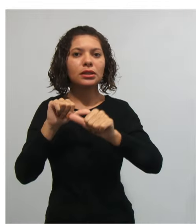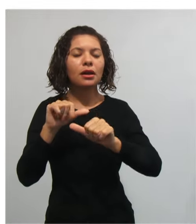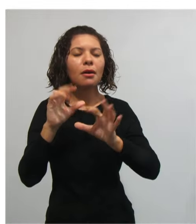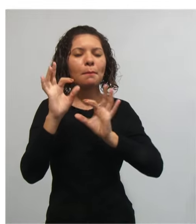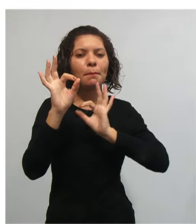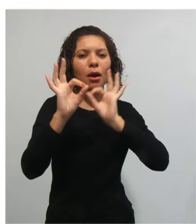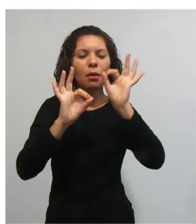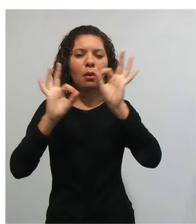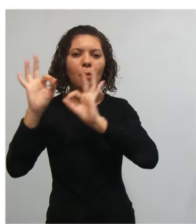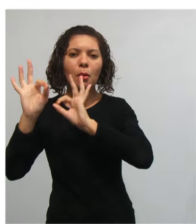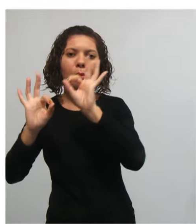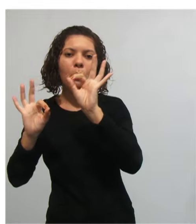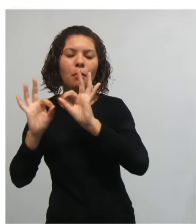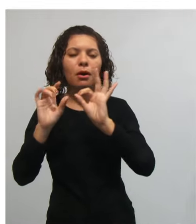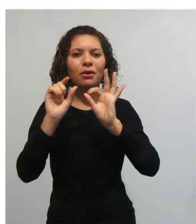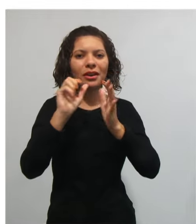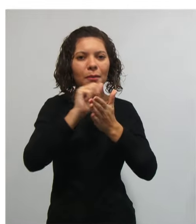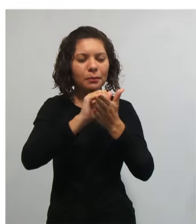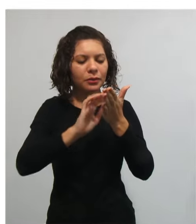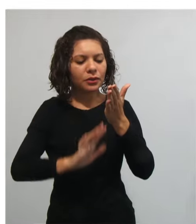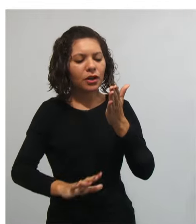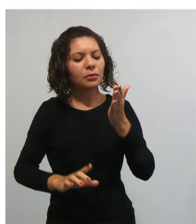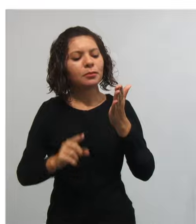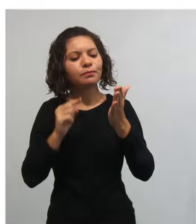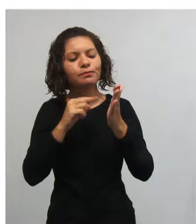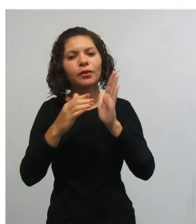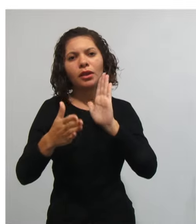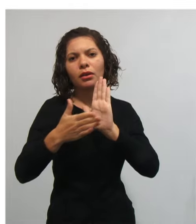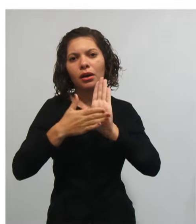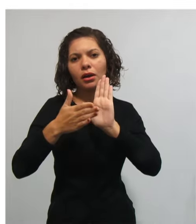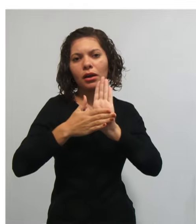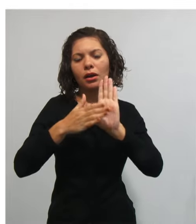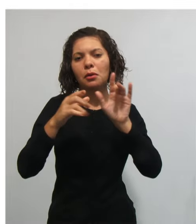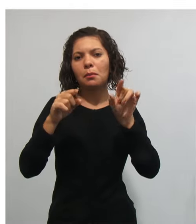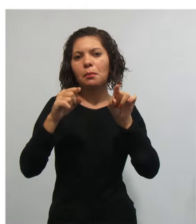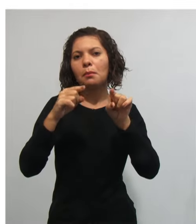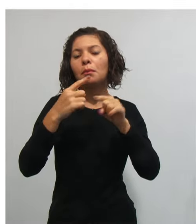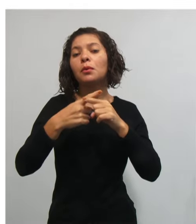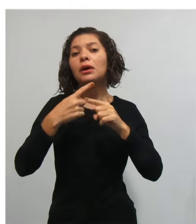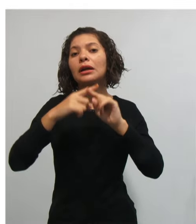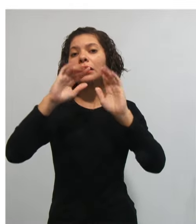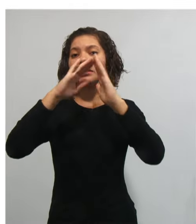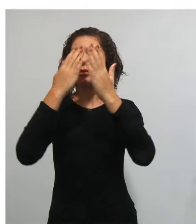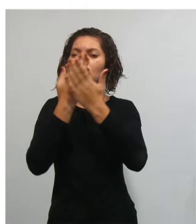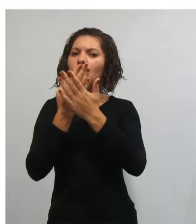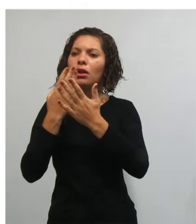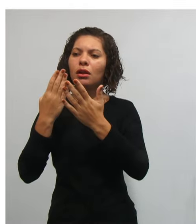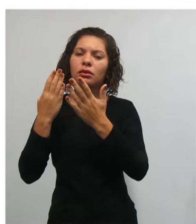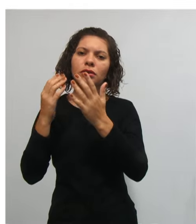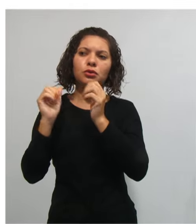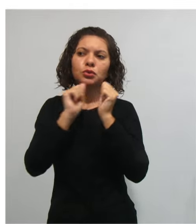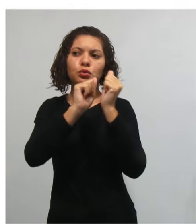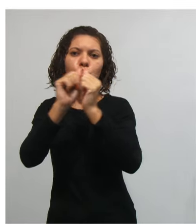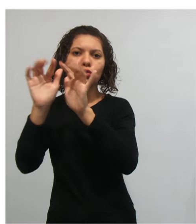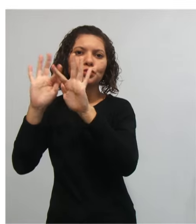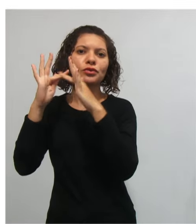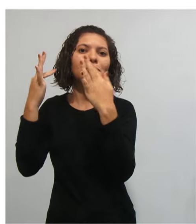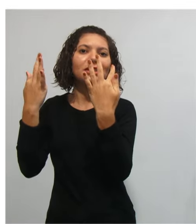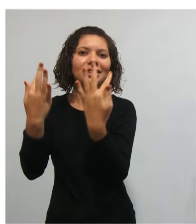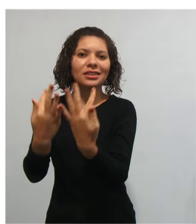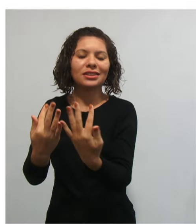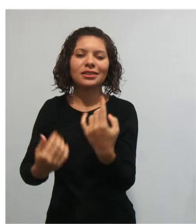nessa nessas mudanças foi planejando atividades e propondo ações para que a escola se aproxime da